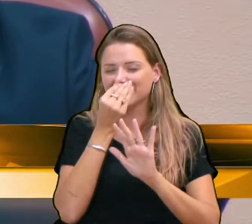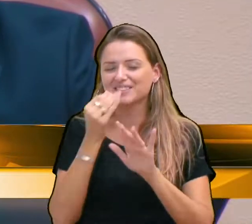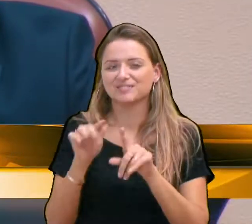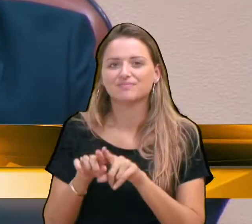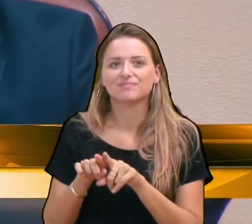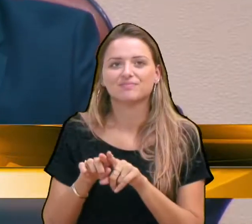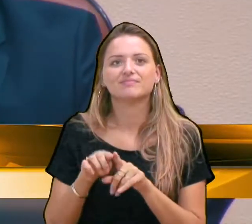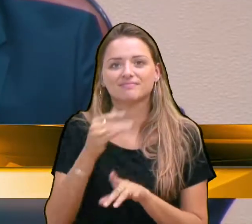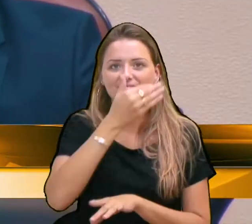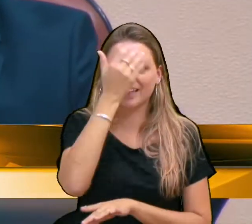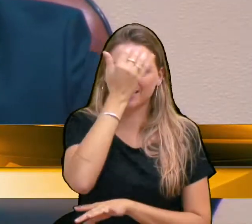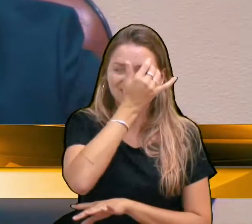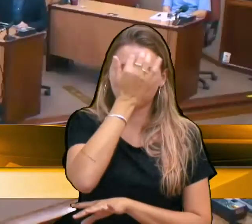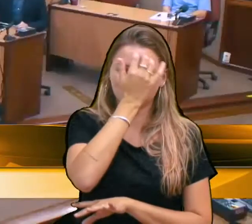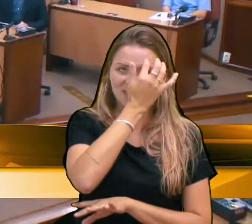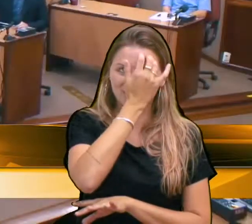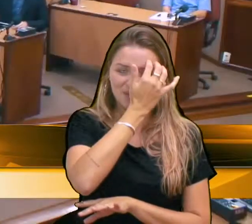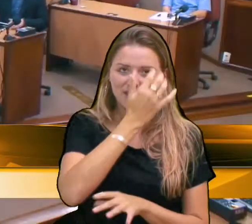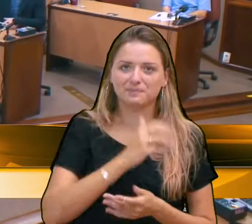de Domênico.